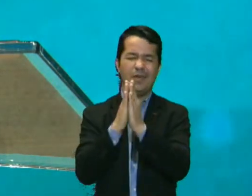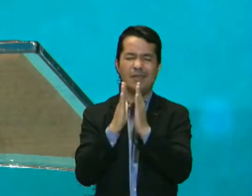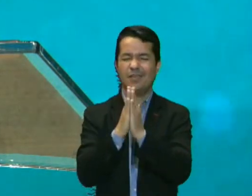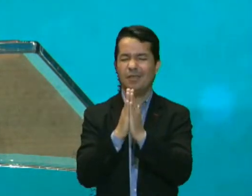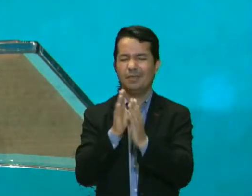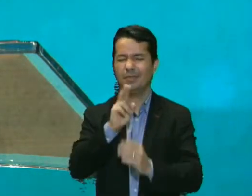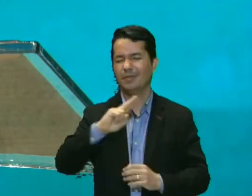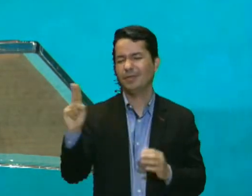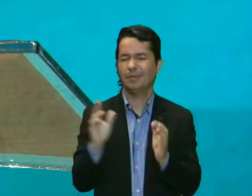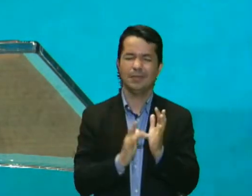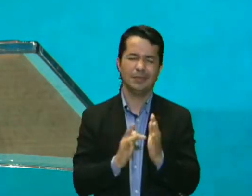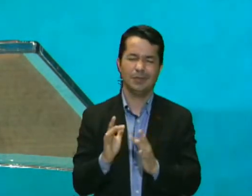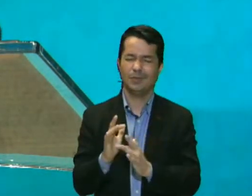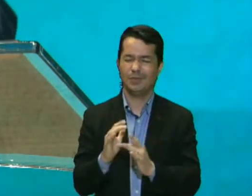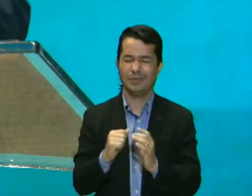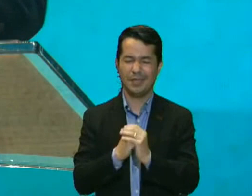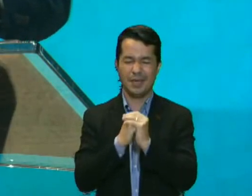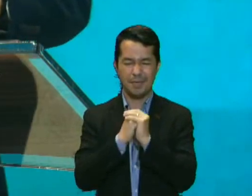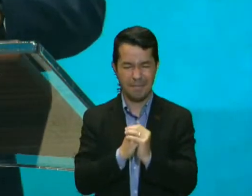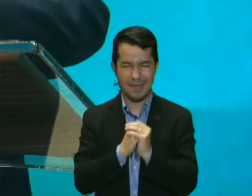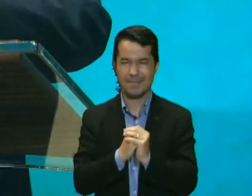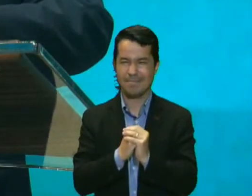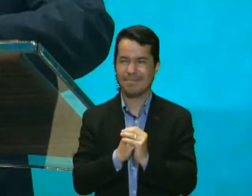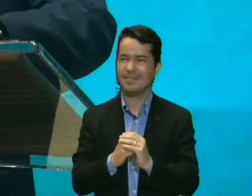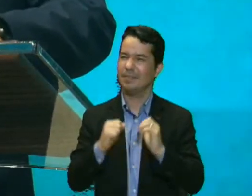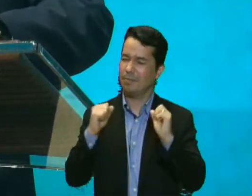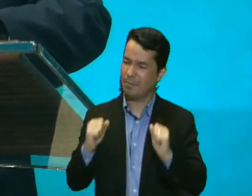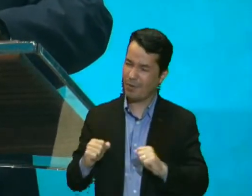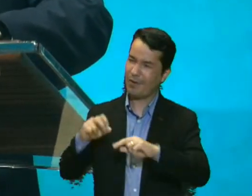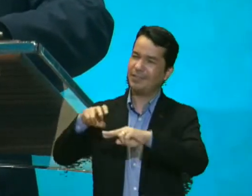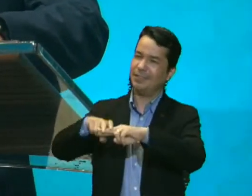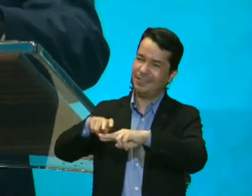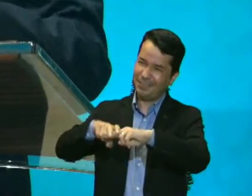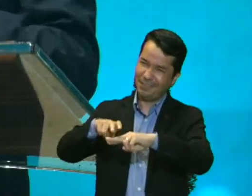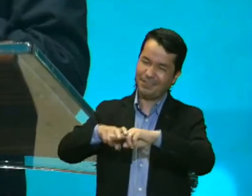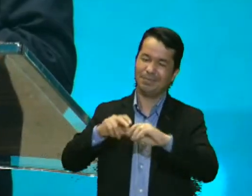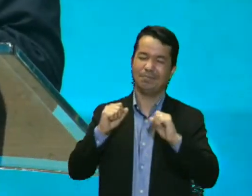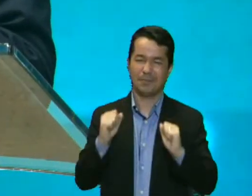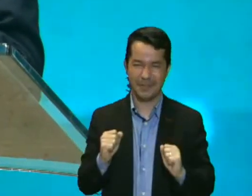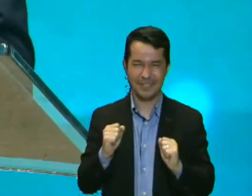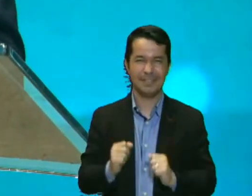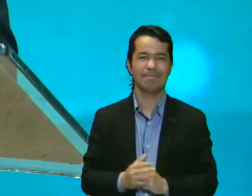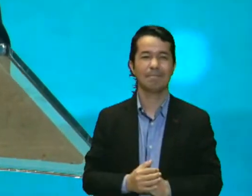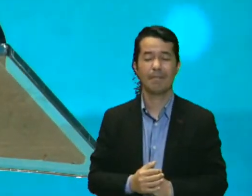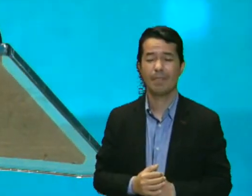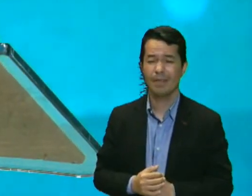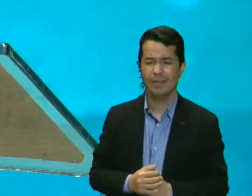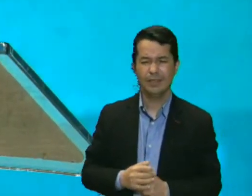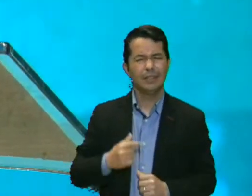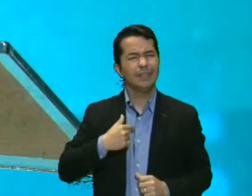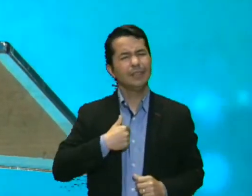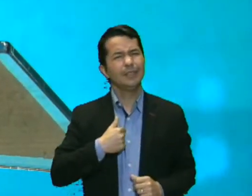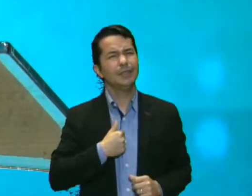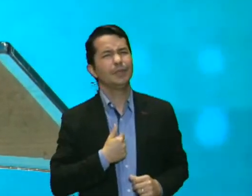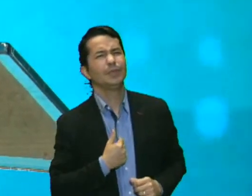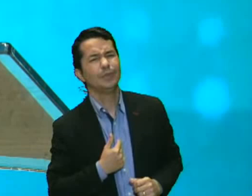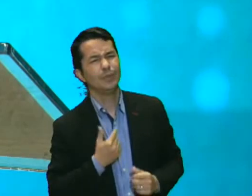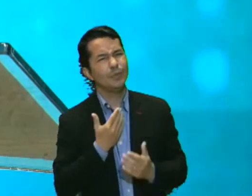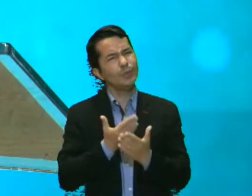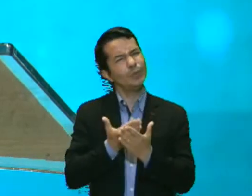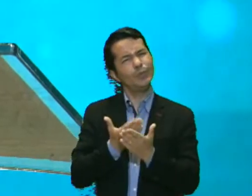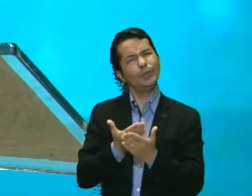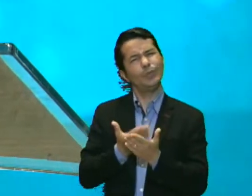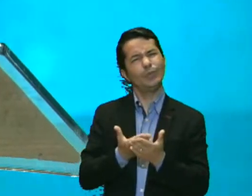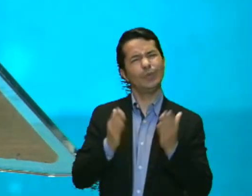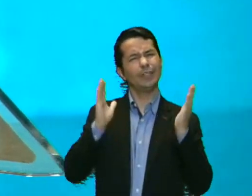Jesus, amém. Amém. Você pode assentar-se, querido. Eu estava meditando nesse texto já